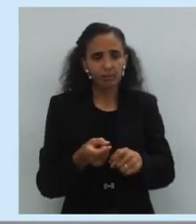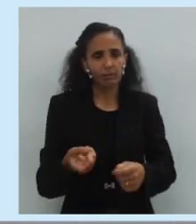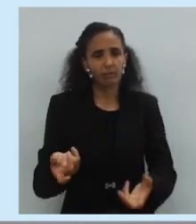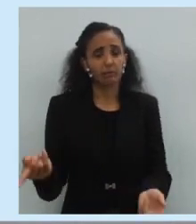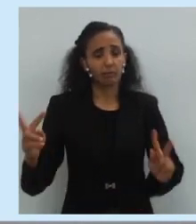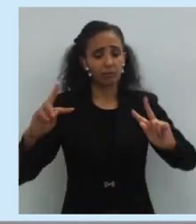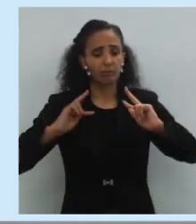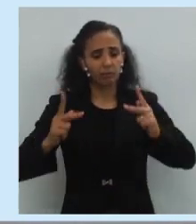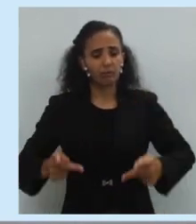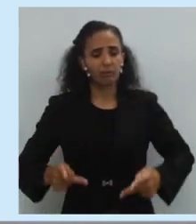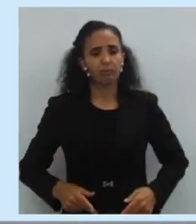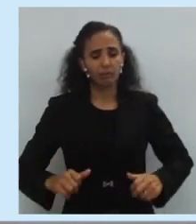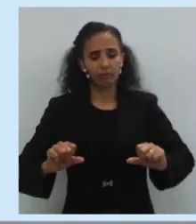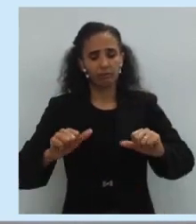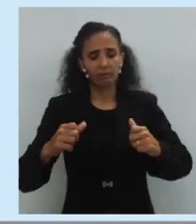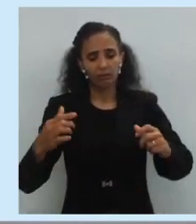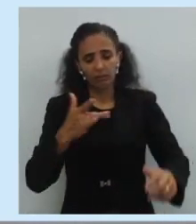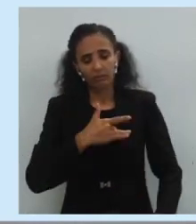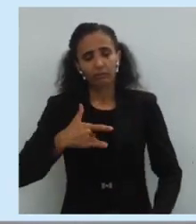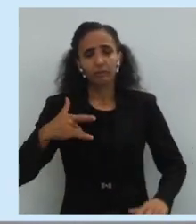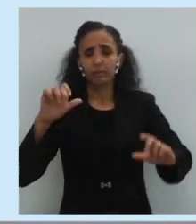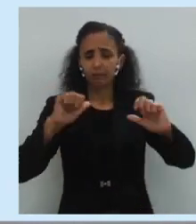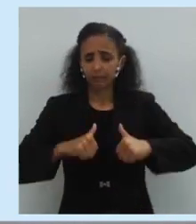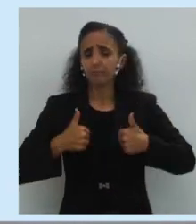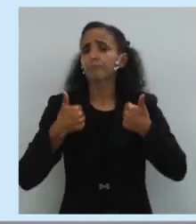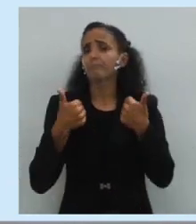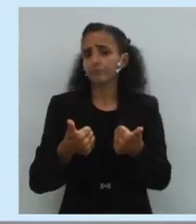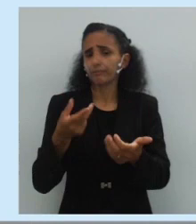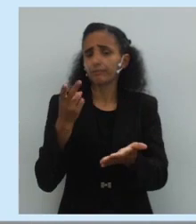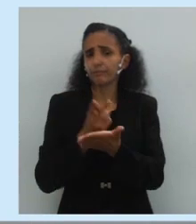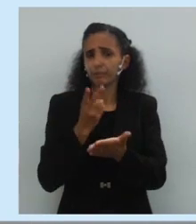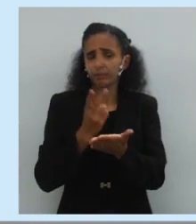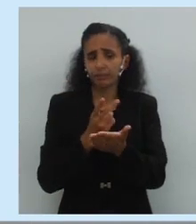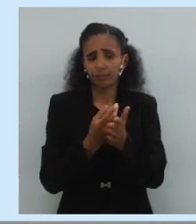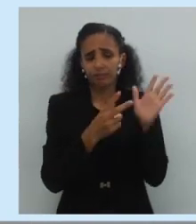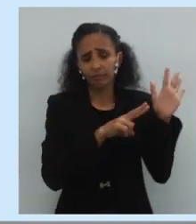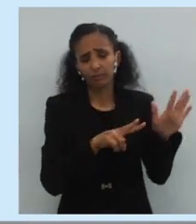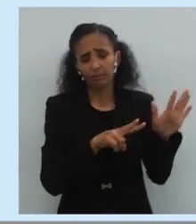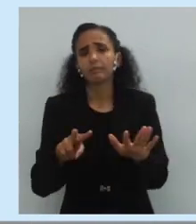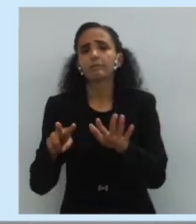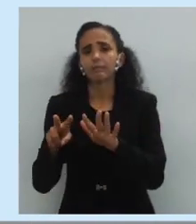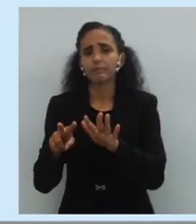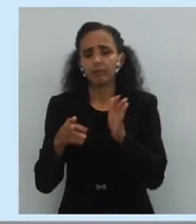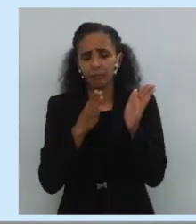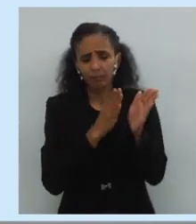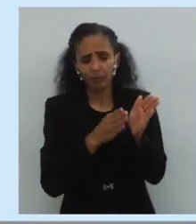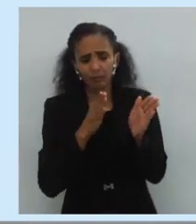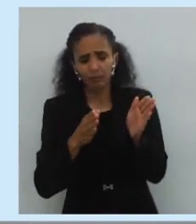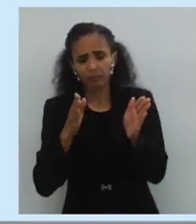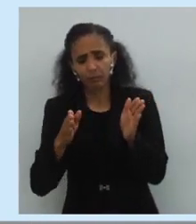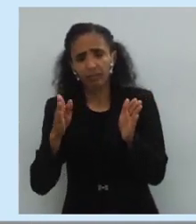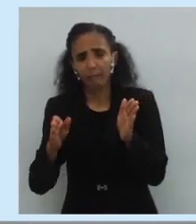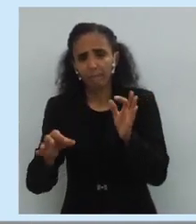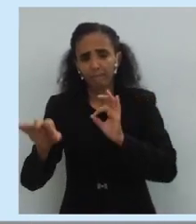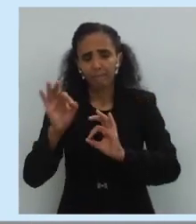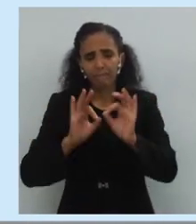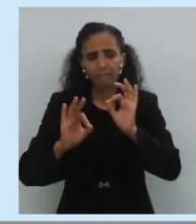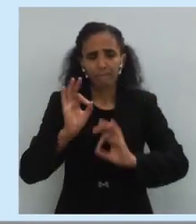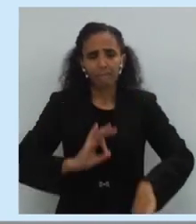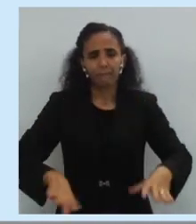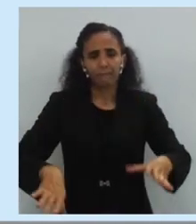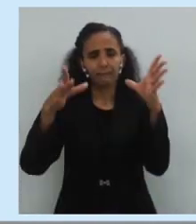eficaz, a carga viral ela vai diminuir para níveis muito baixos dentro de semanas e a contagem